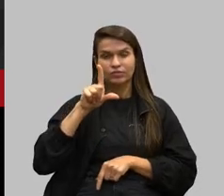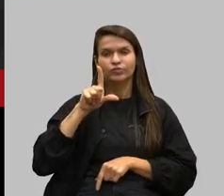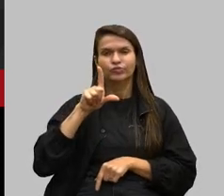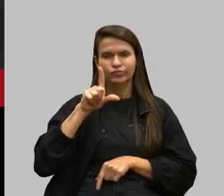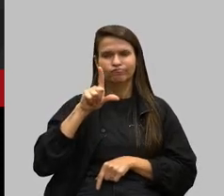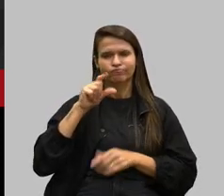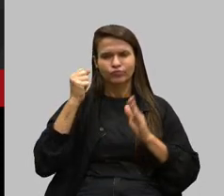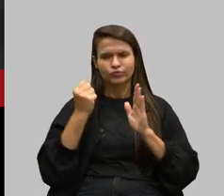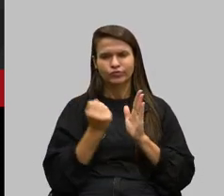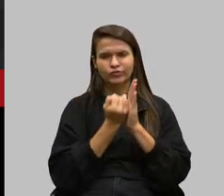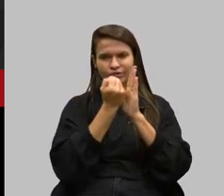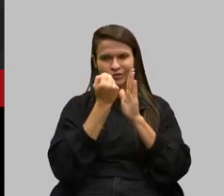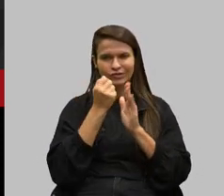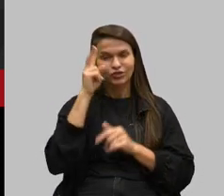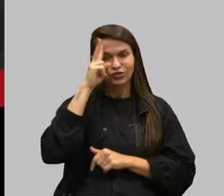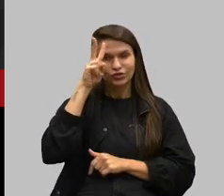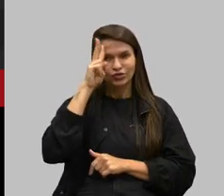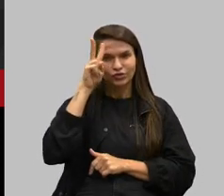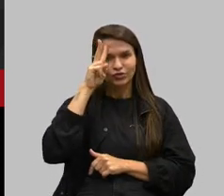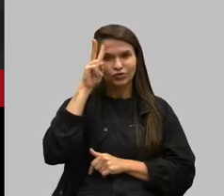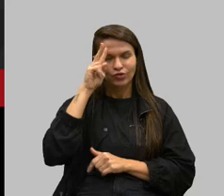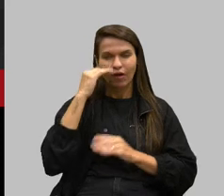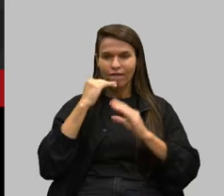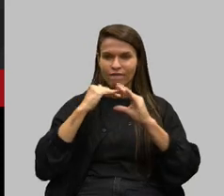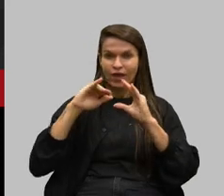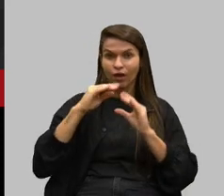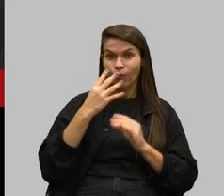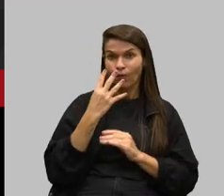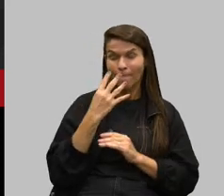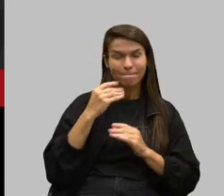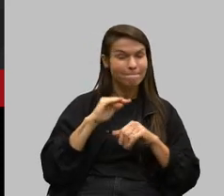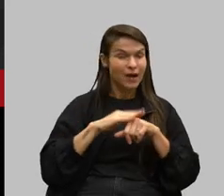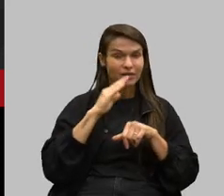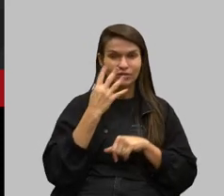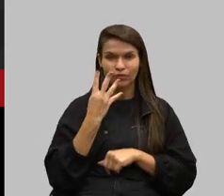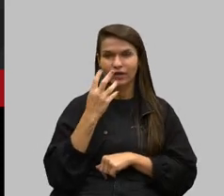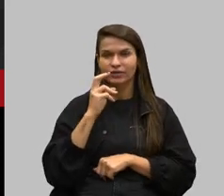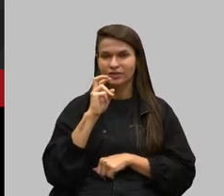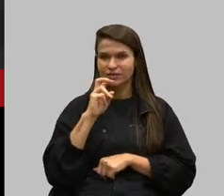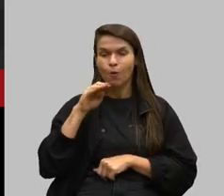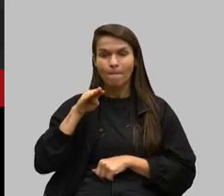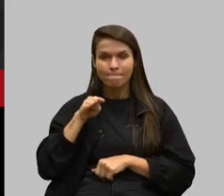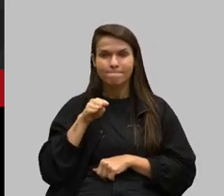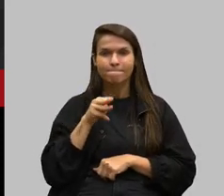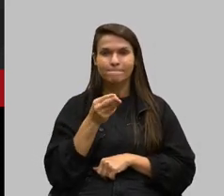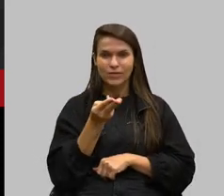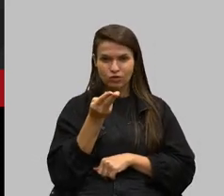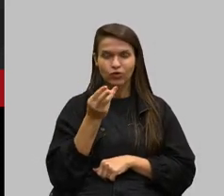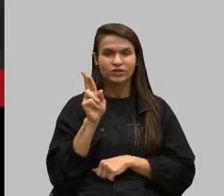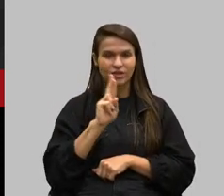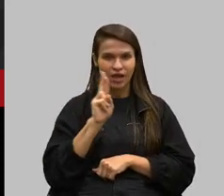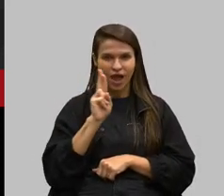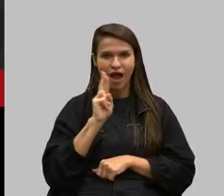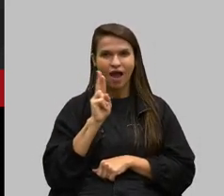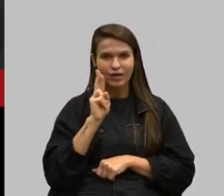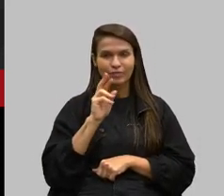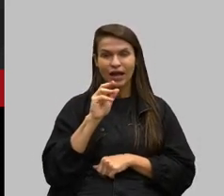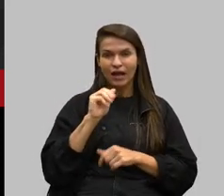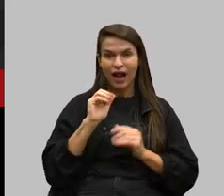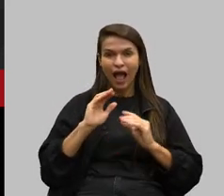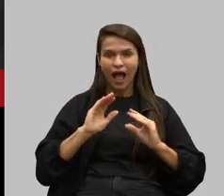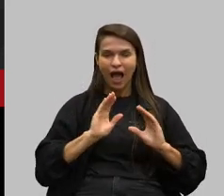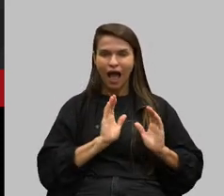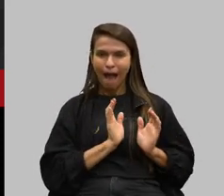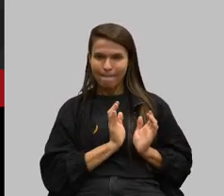histórica enviar 45 mais de 4 45 milhões deais para as zapaz